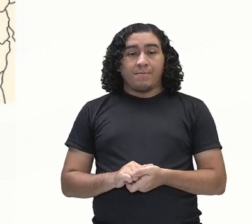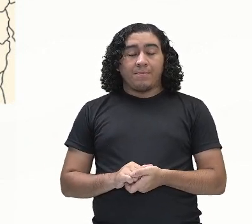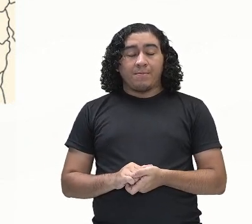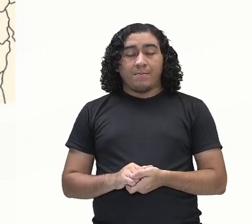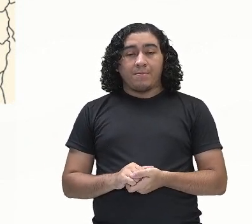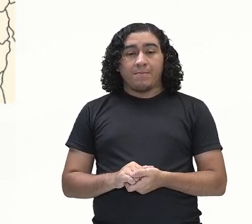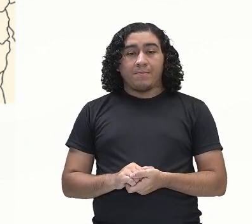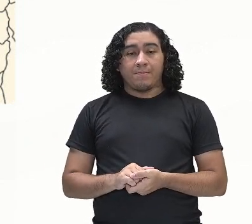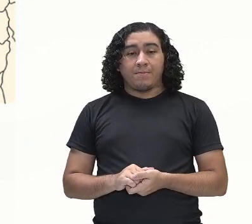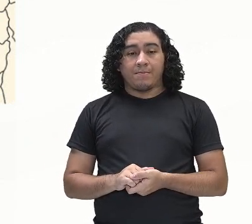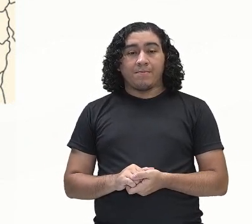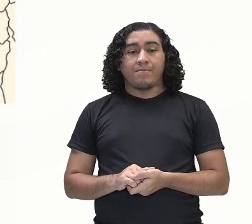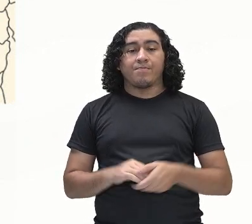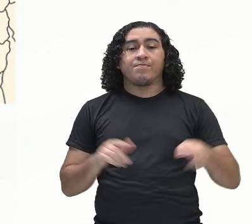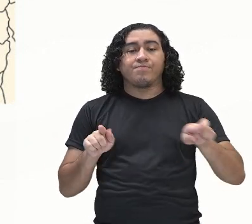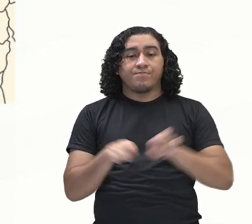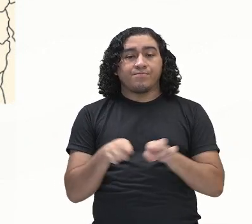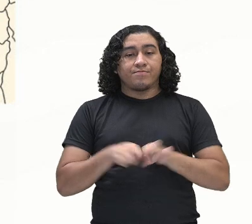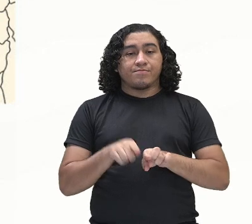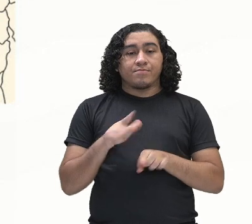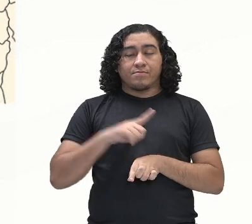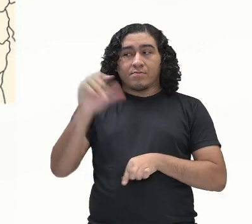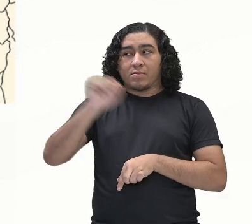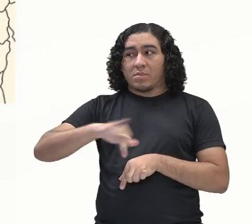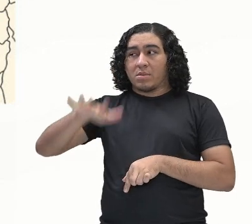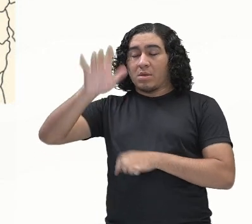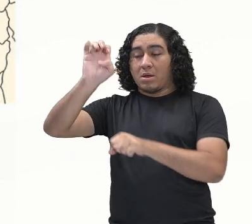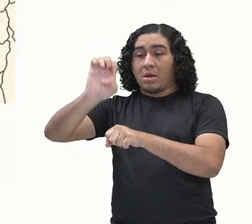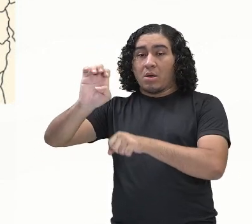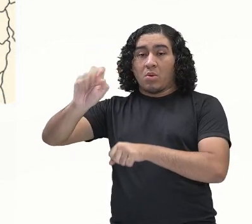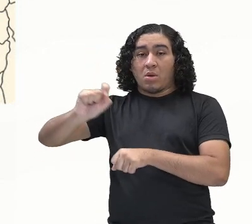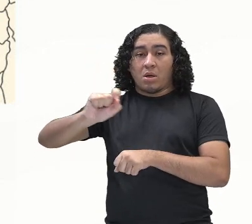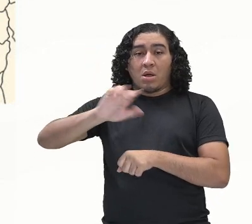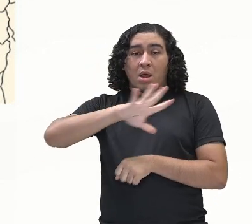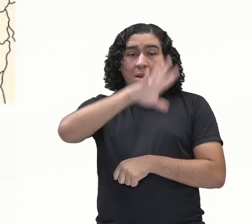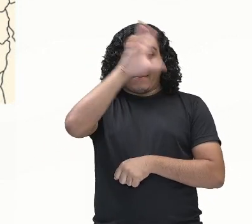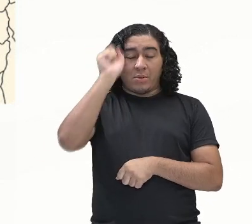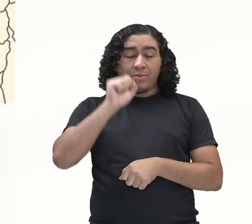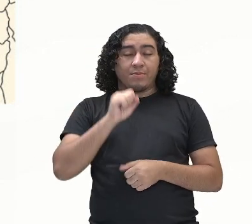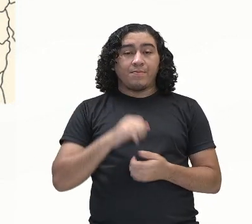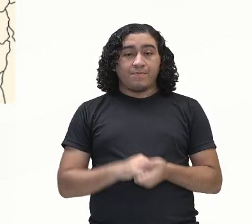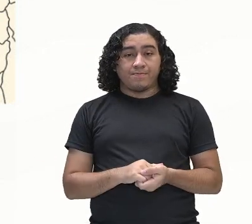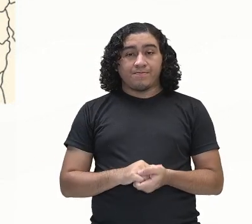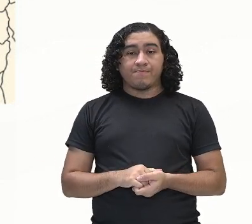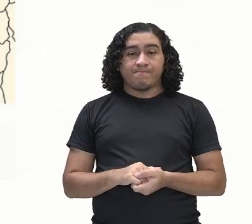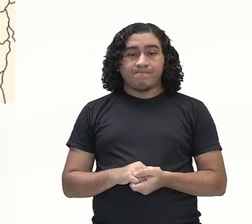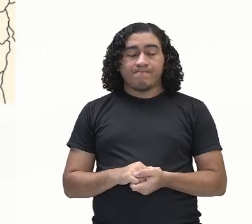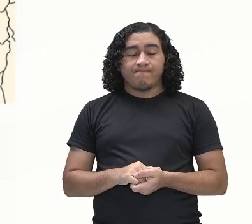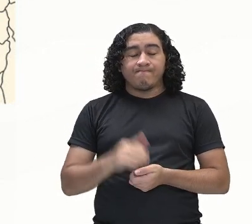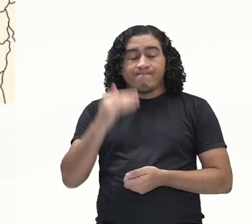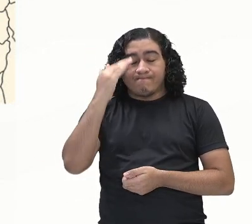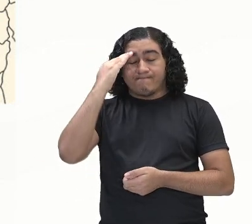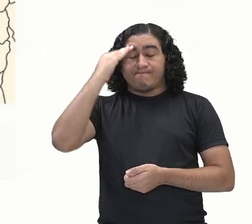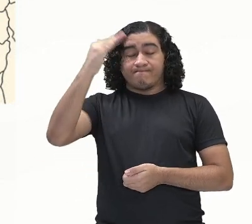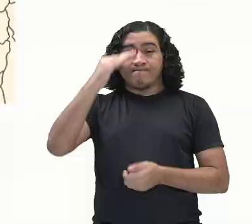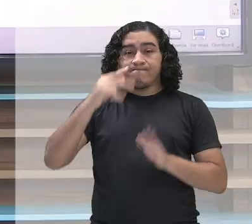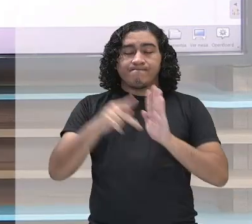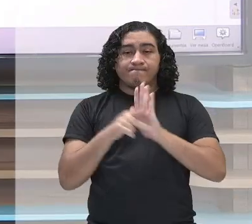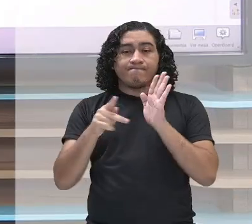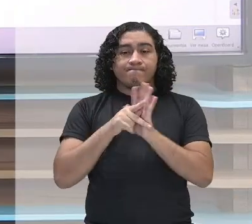bom? Além ali do território do Amazonas. Então, o destaque e aí o surgimento